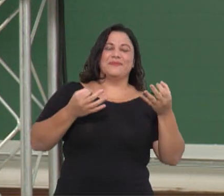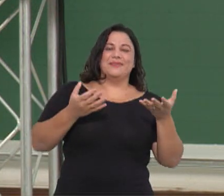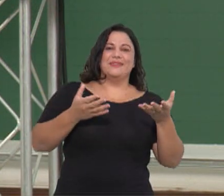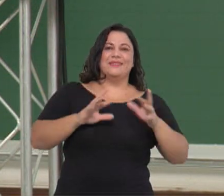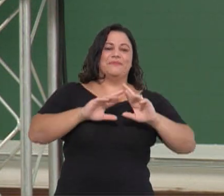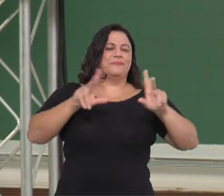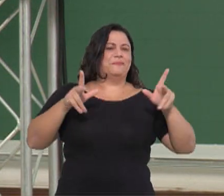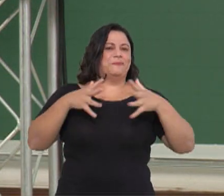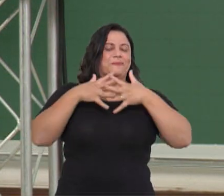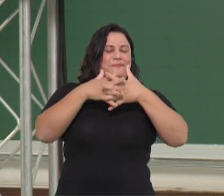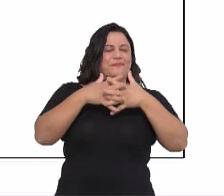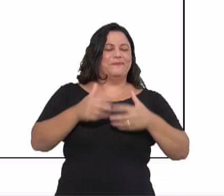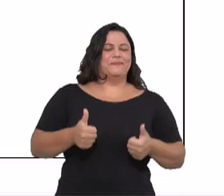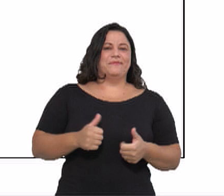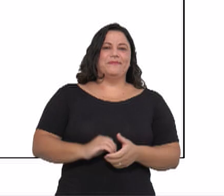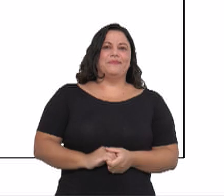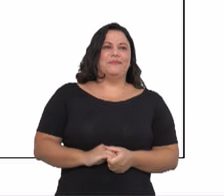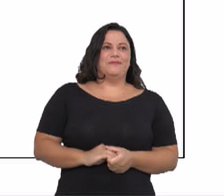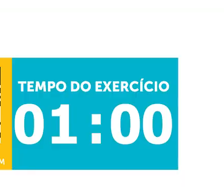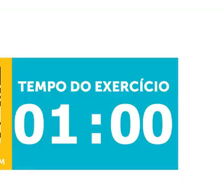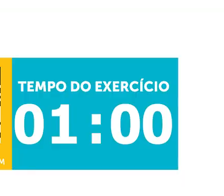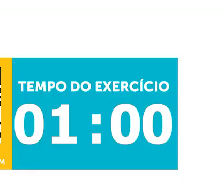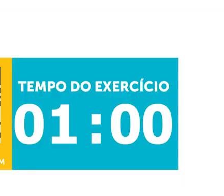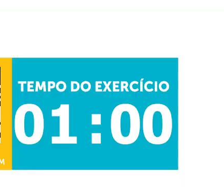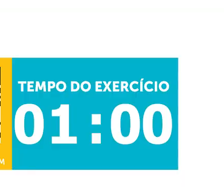confundir a acentuação.